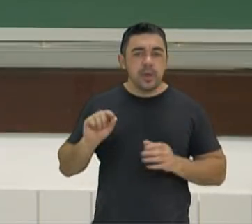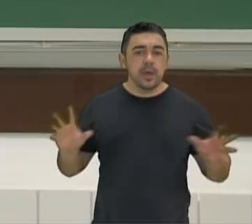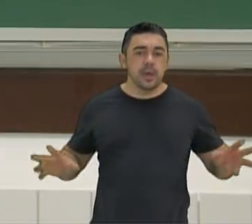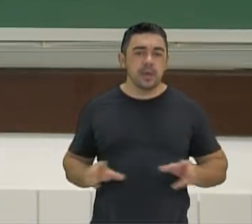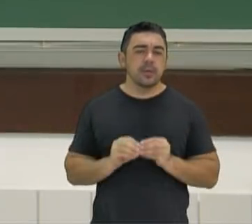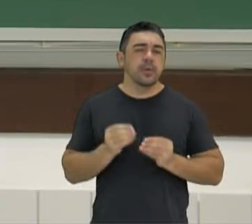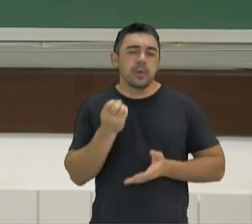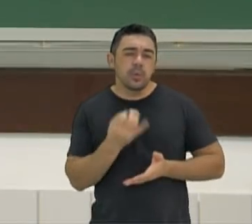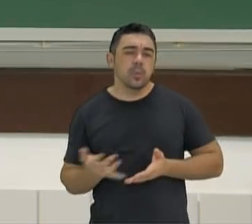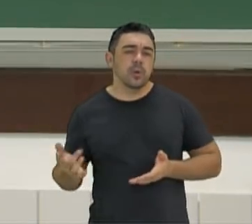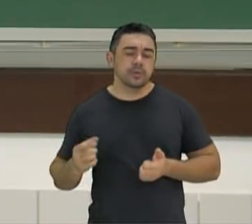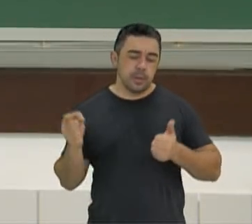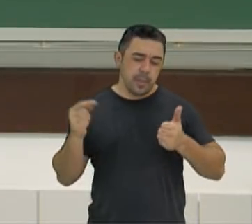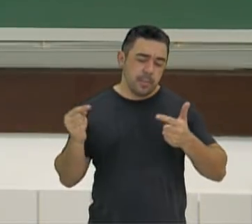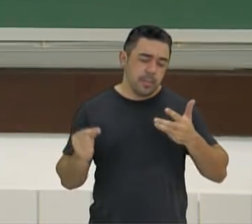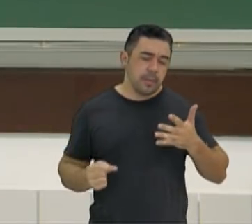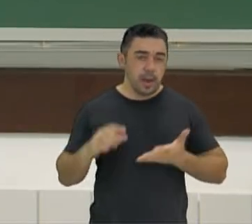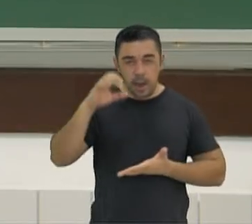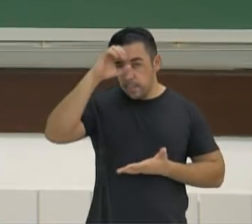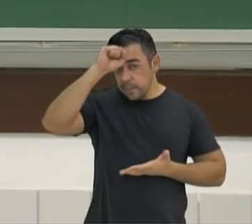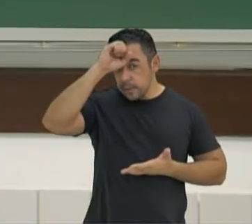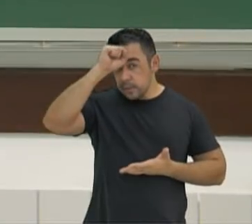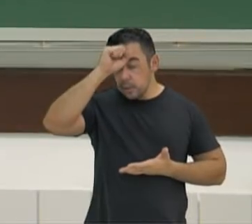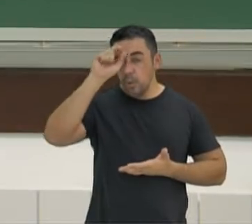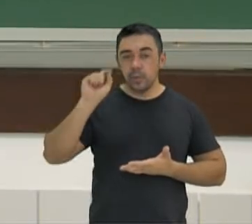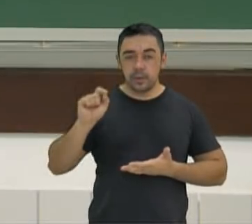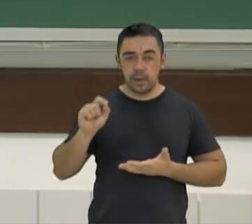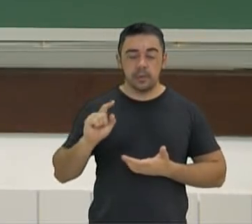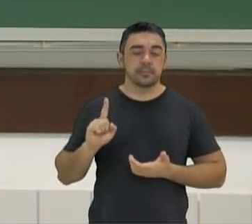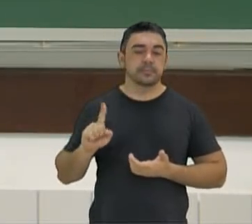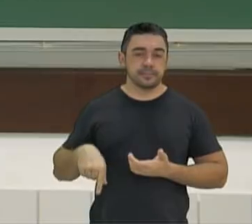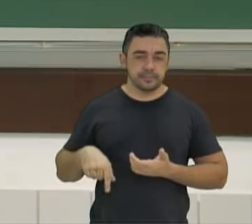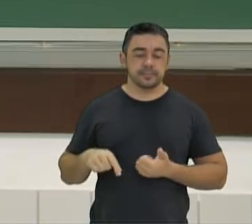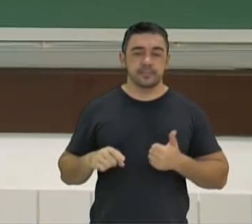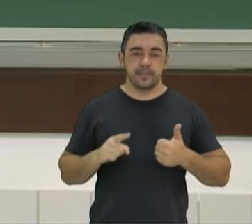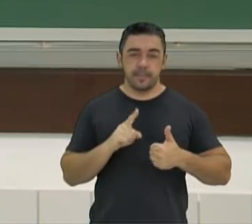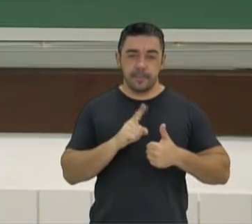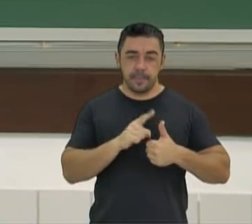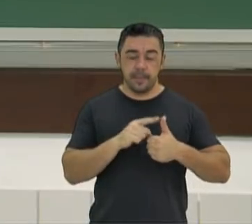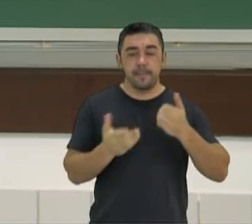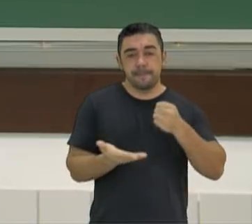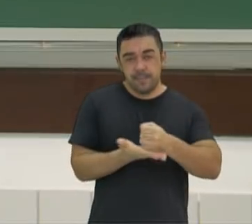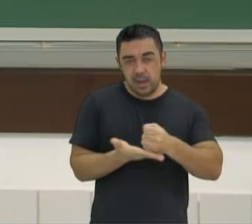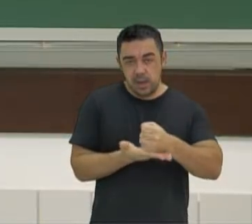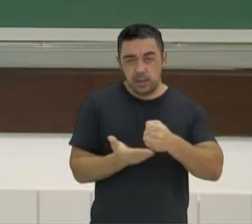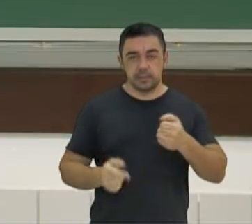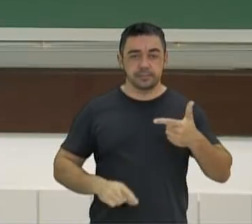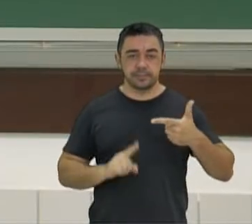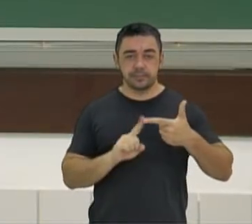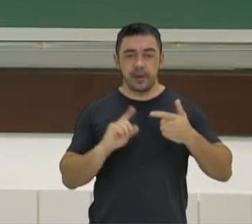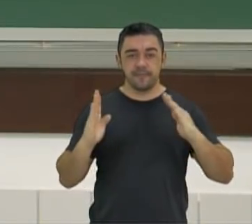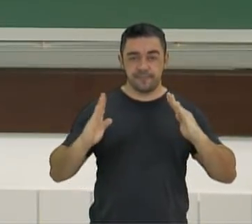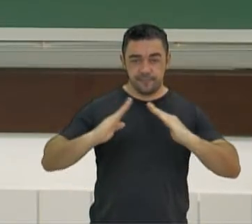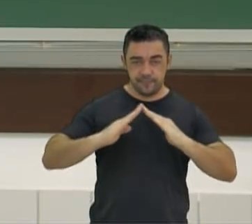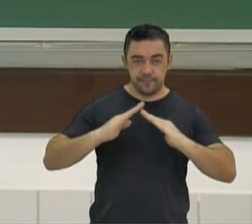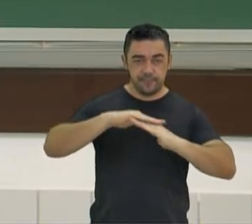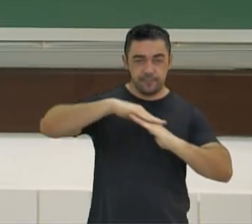da contagem das coisinhas que a gente aprendeu hoje. O que a gente aprendeu? Base,